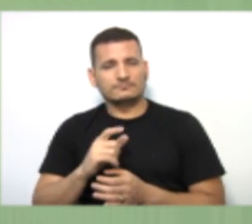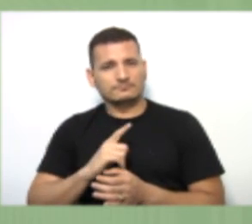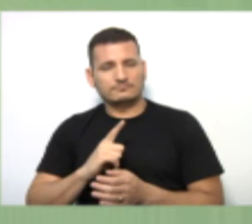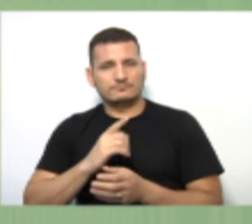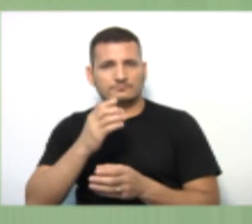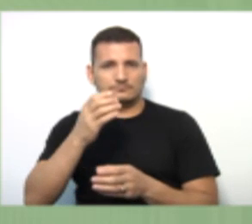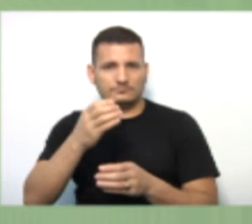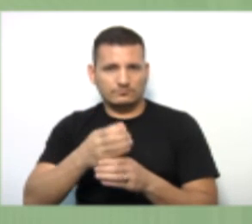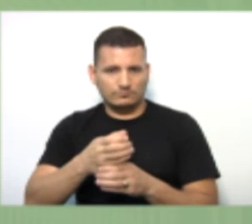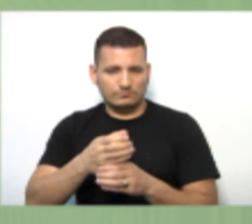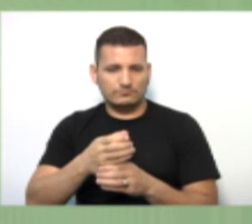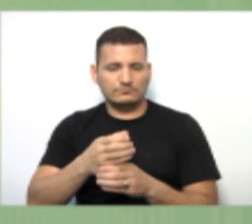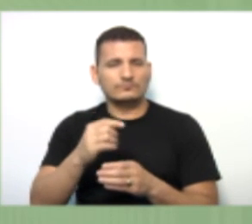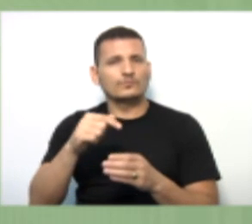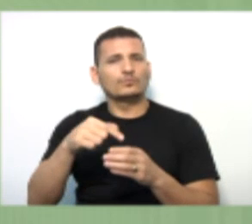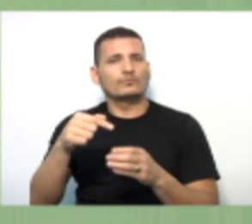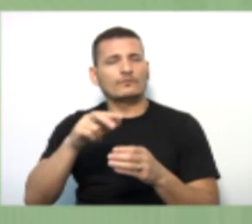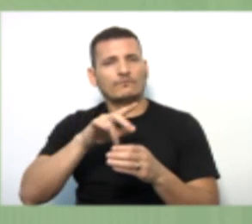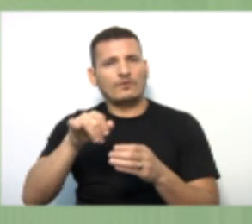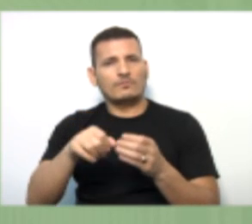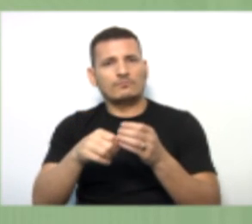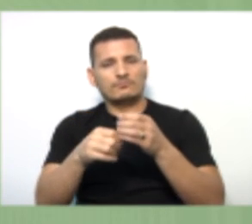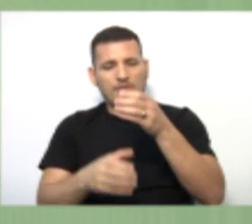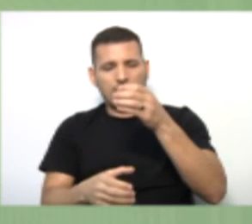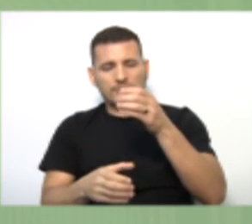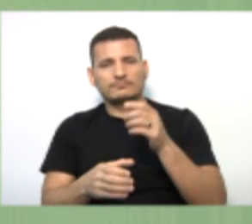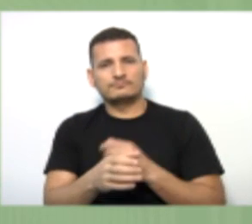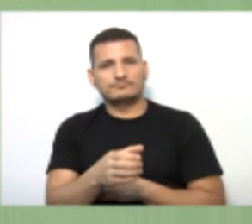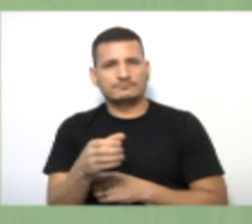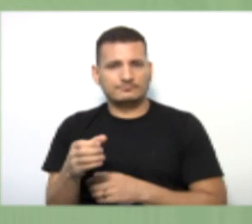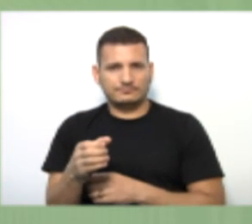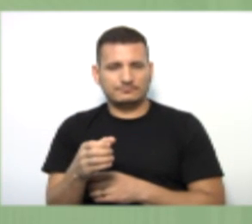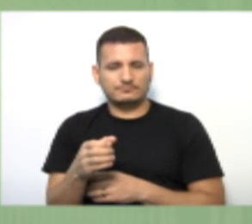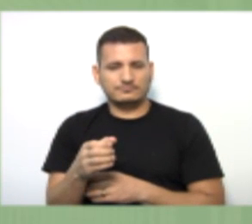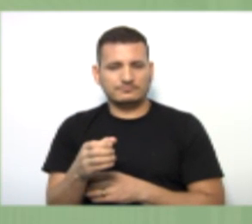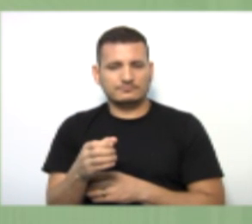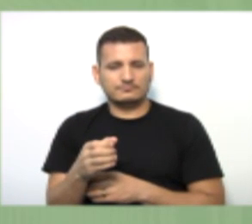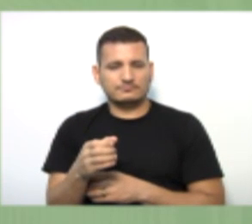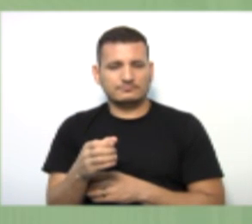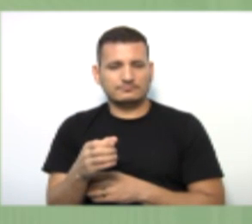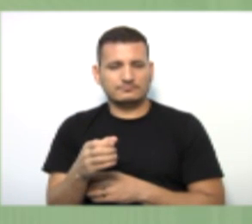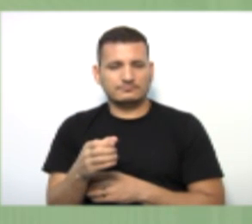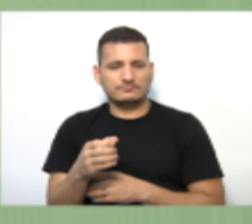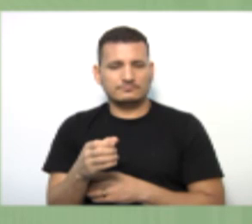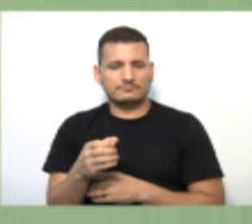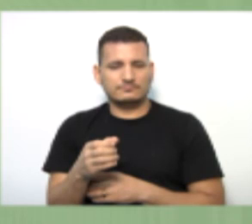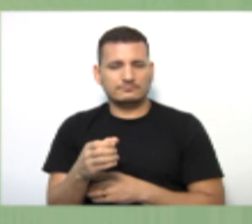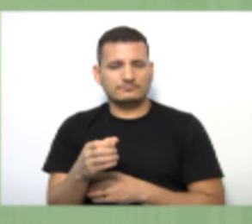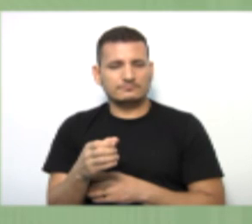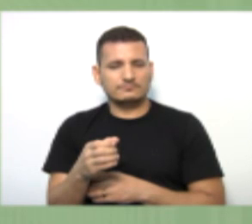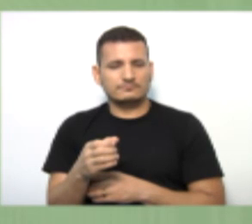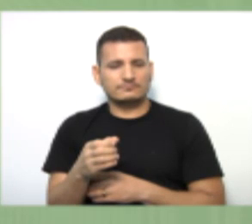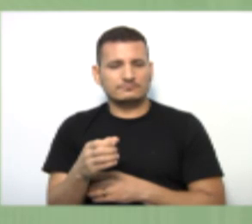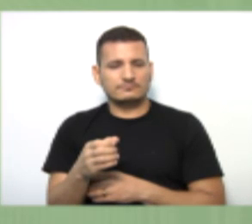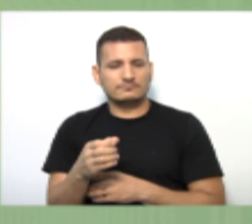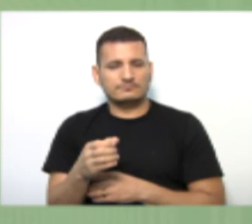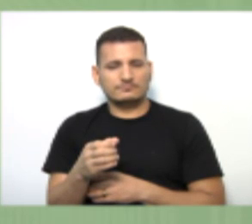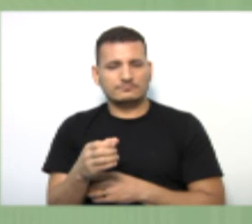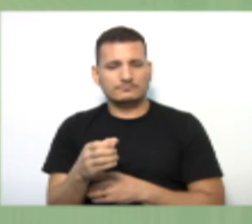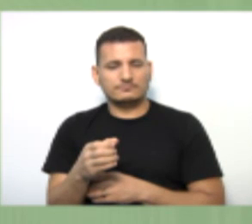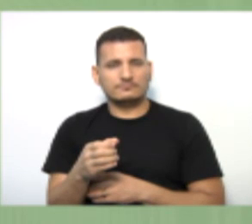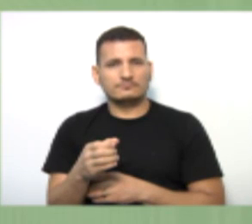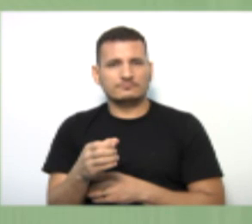logo, o suporte disponibilizará um copo nas suas mãos. E nas mãos de quem solicitou, né? Nas suas